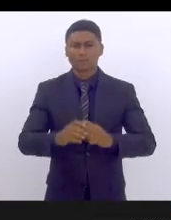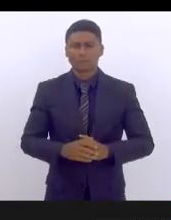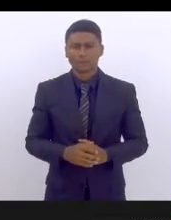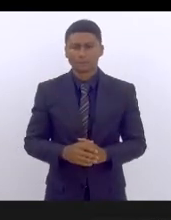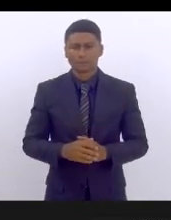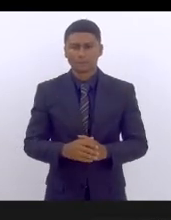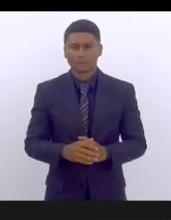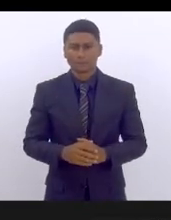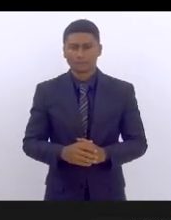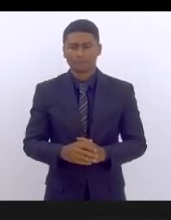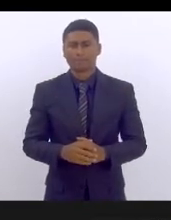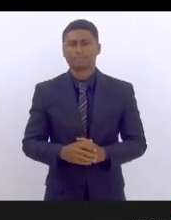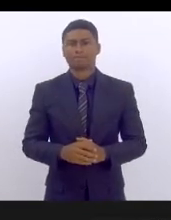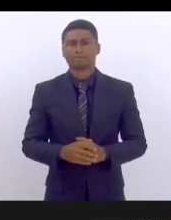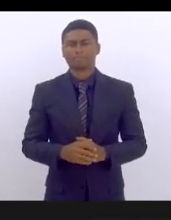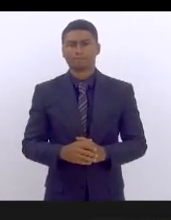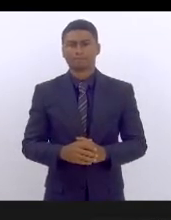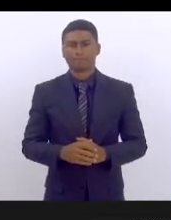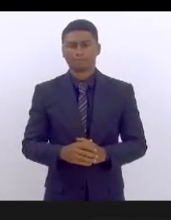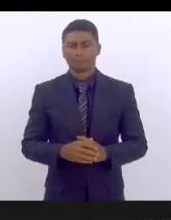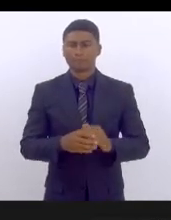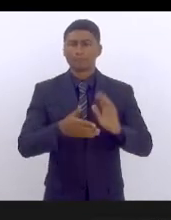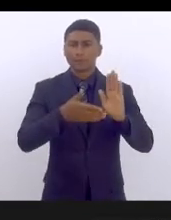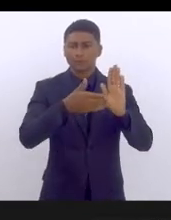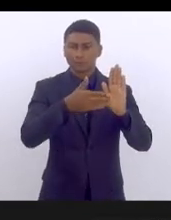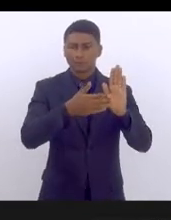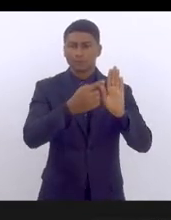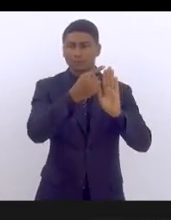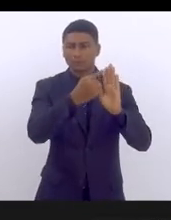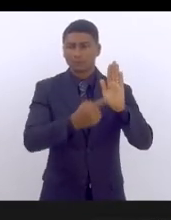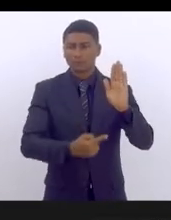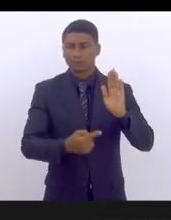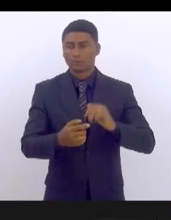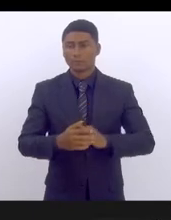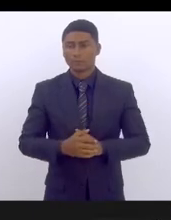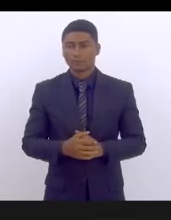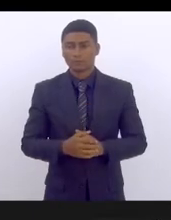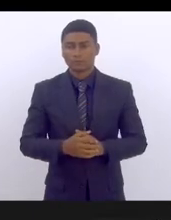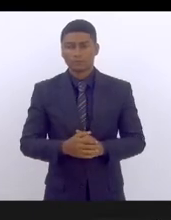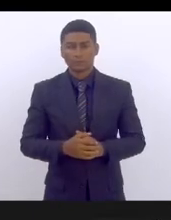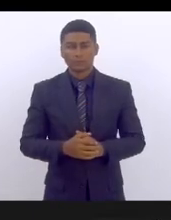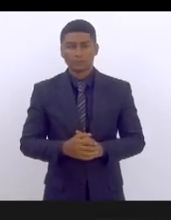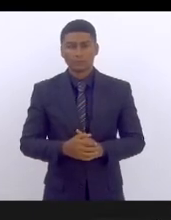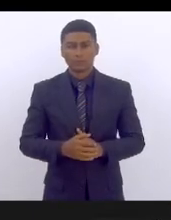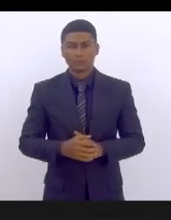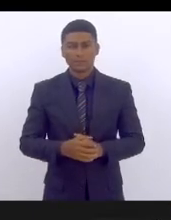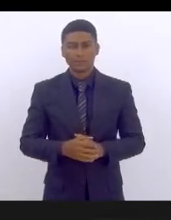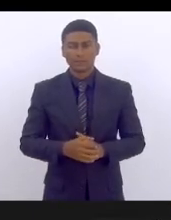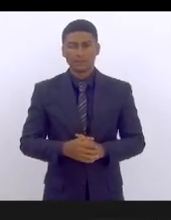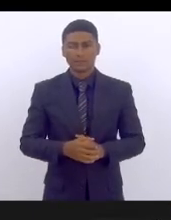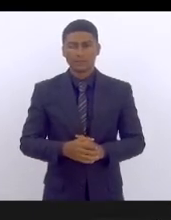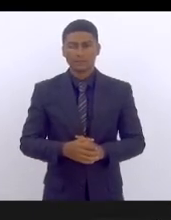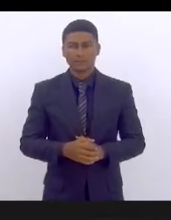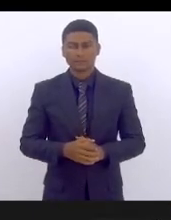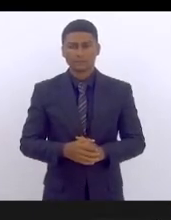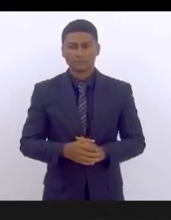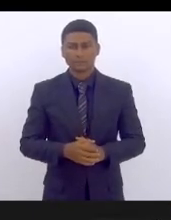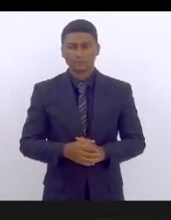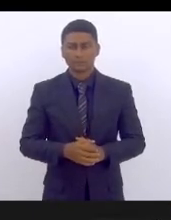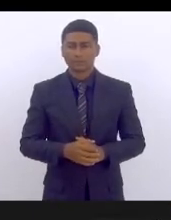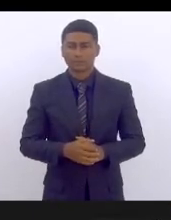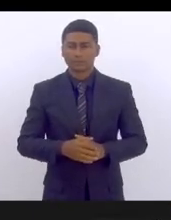né, apresentada aqui, que é a gente fazer audiências públicas, que pode nem ser uma